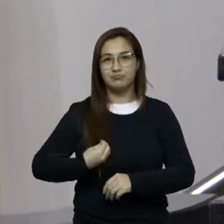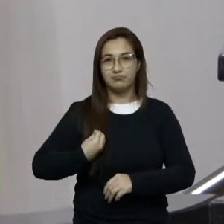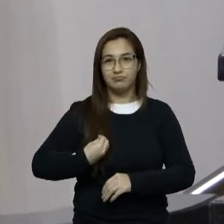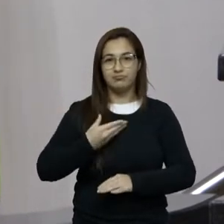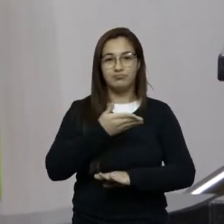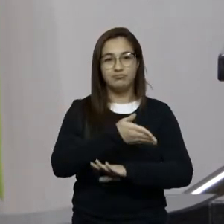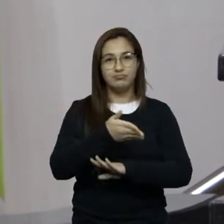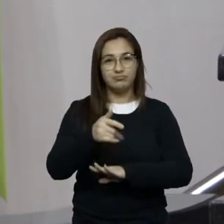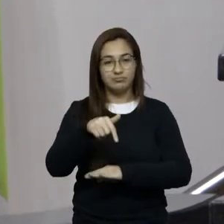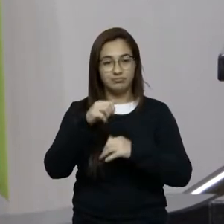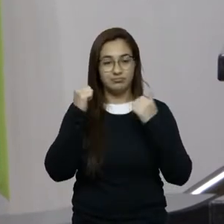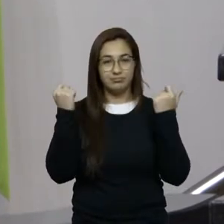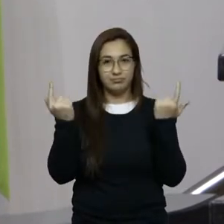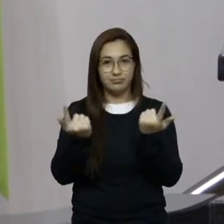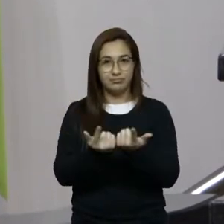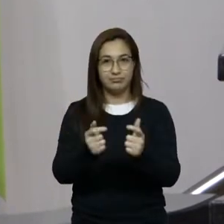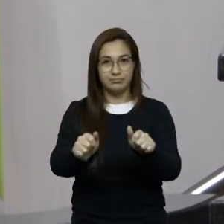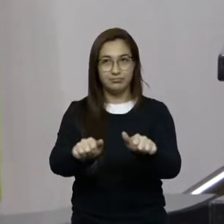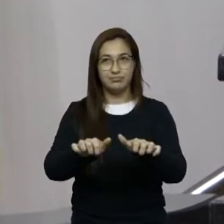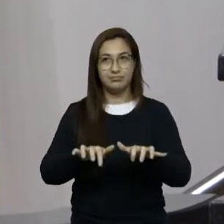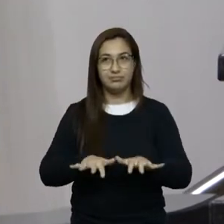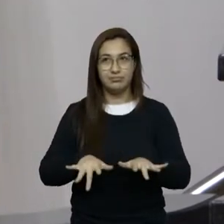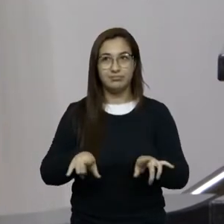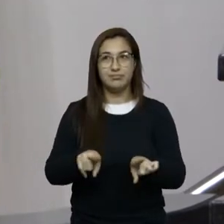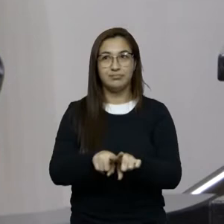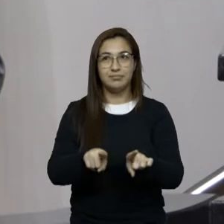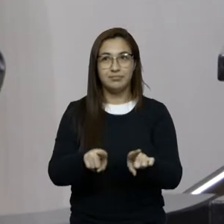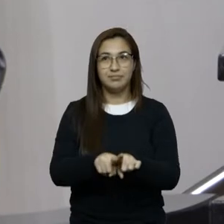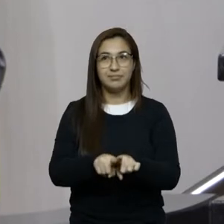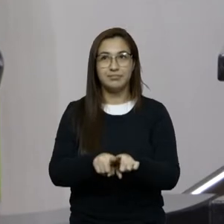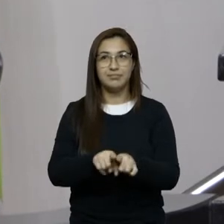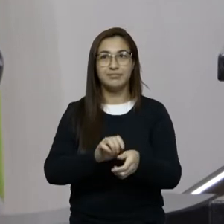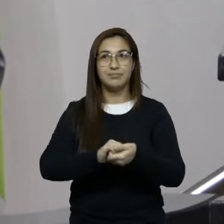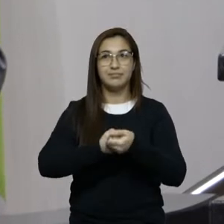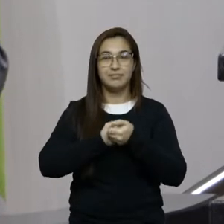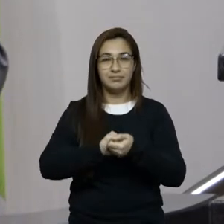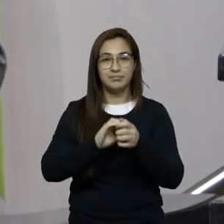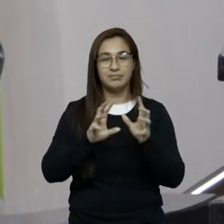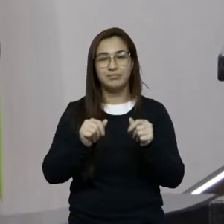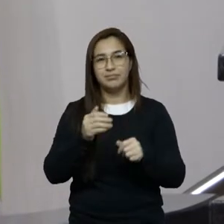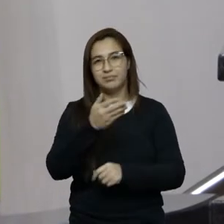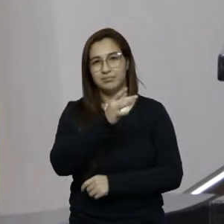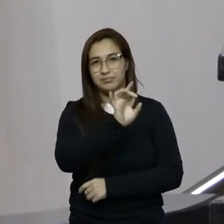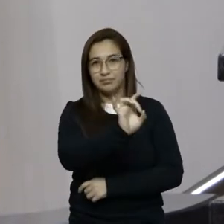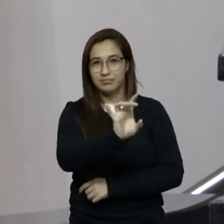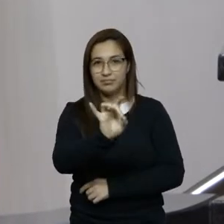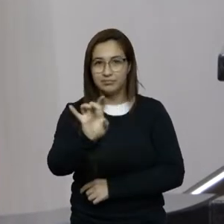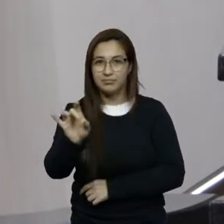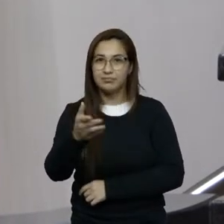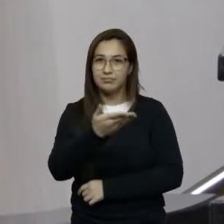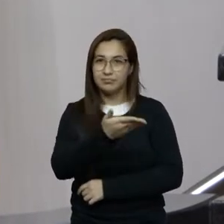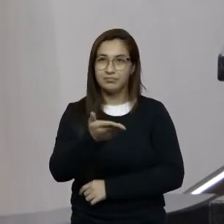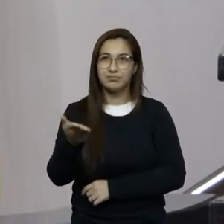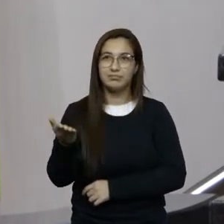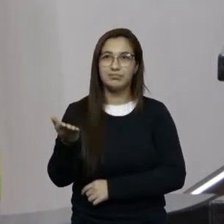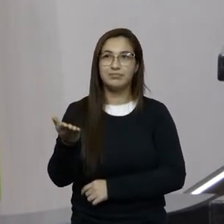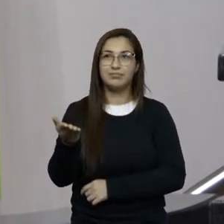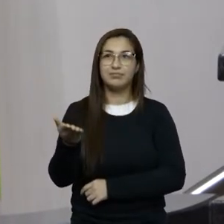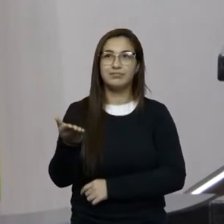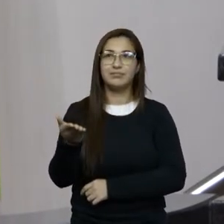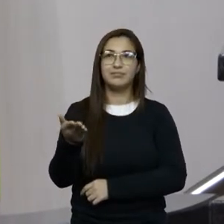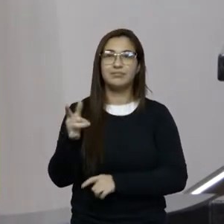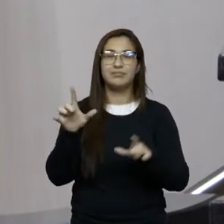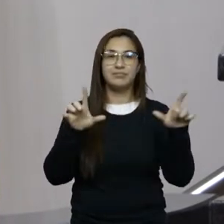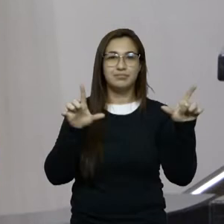na presente ação bem como também é cumprimentar a todas as senhoras e senhores telespectadores da TV ao bem